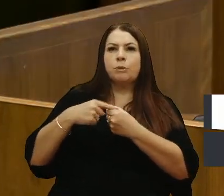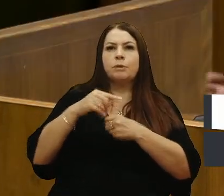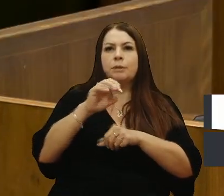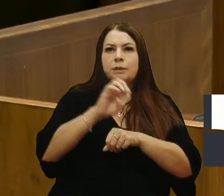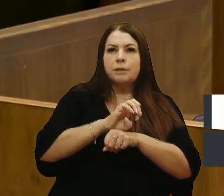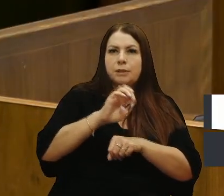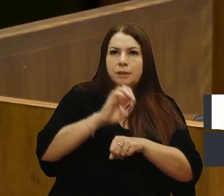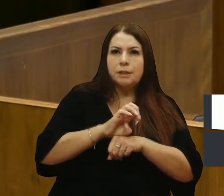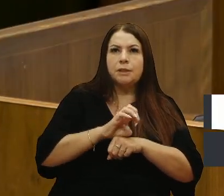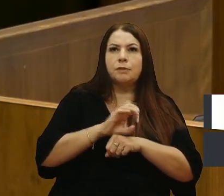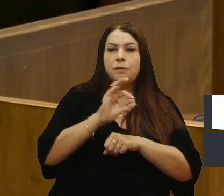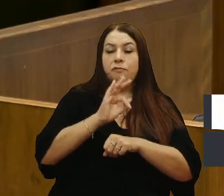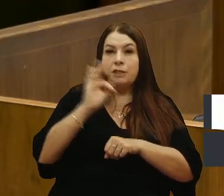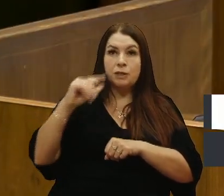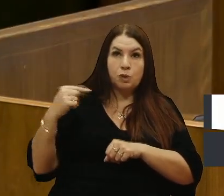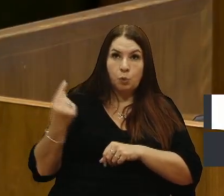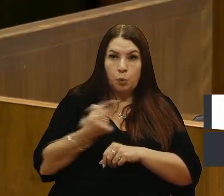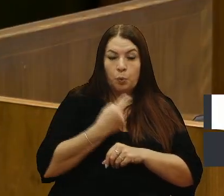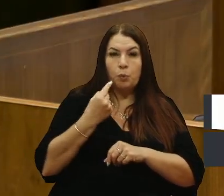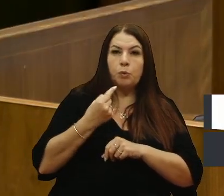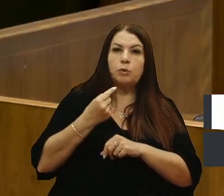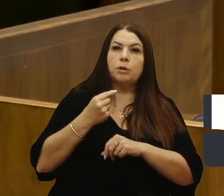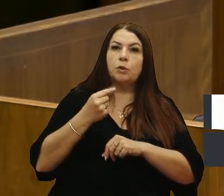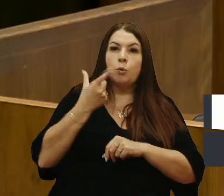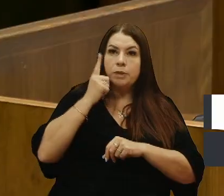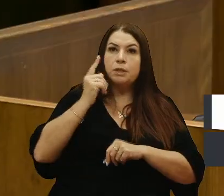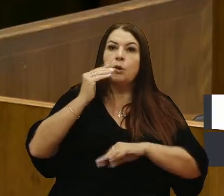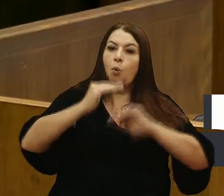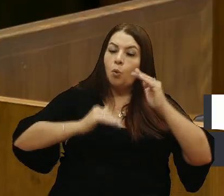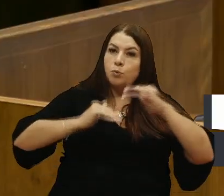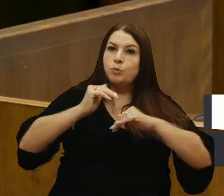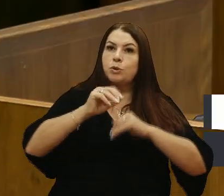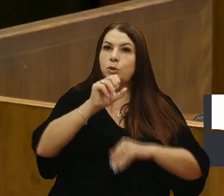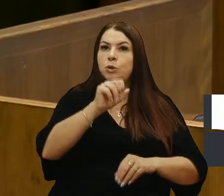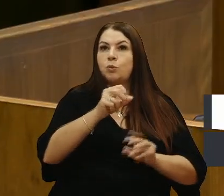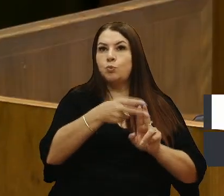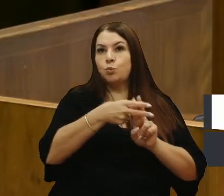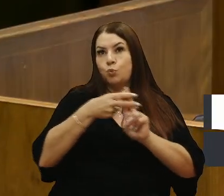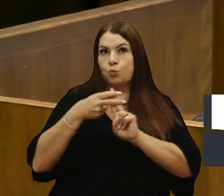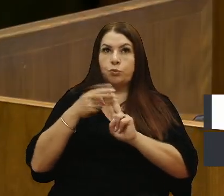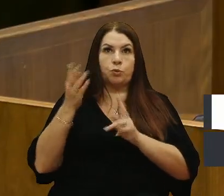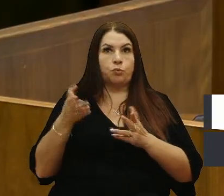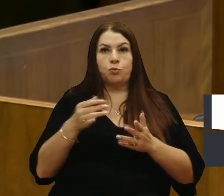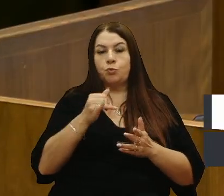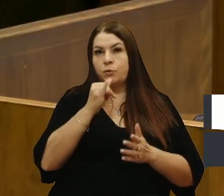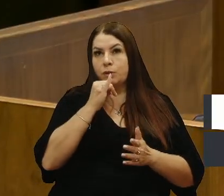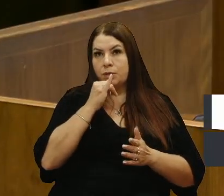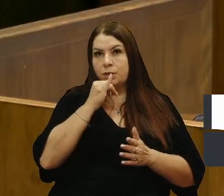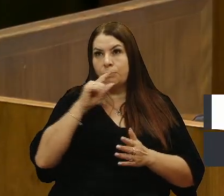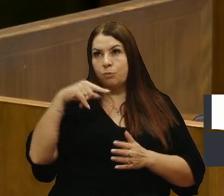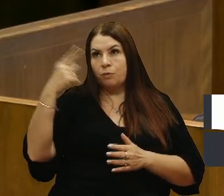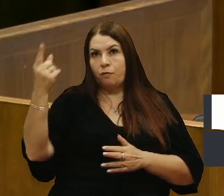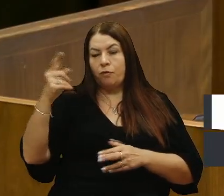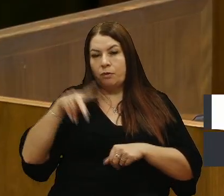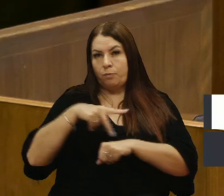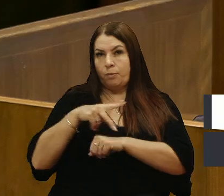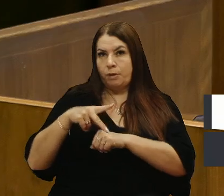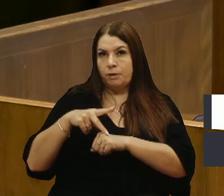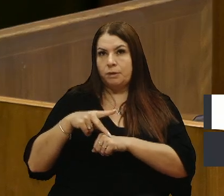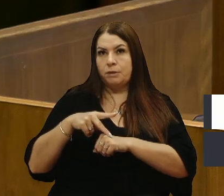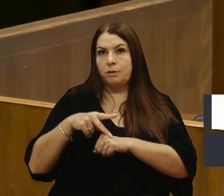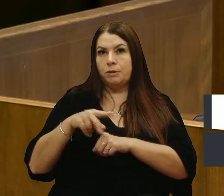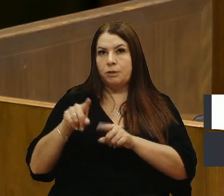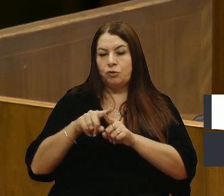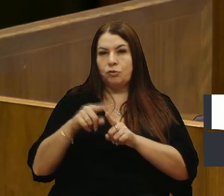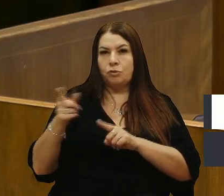estado, federação, que se construiu o SUS, que hoje é um exemplo internacional de validade